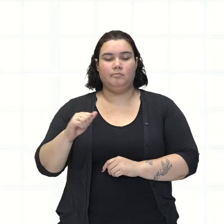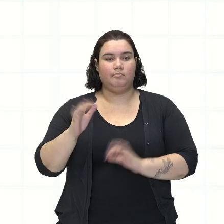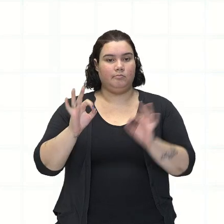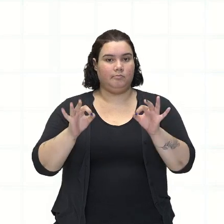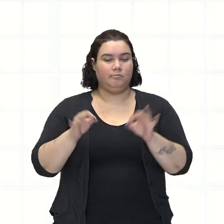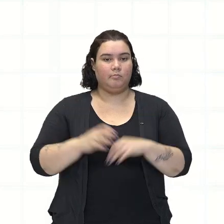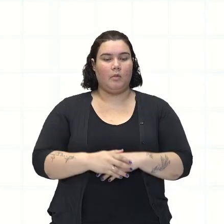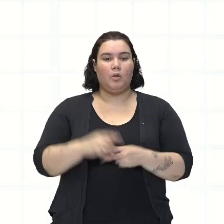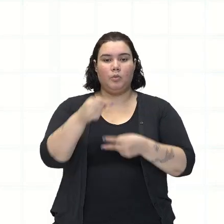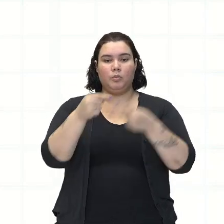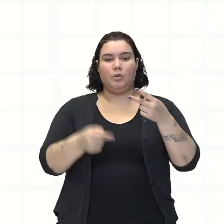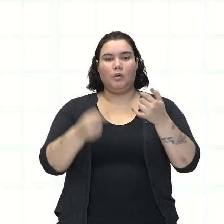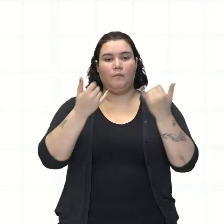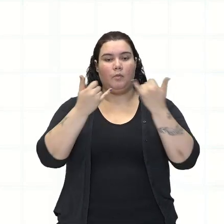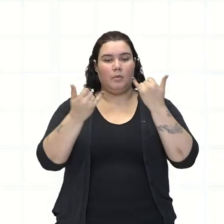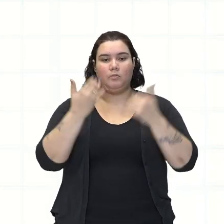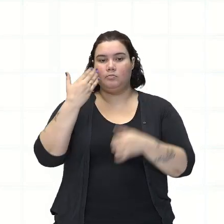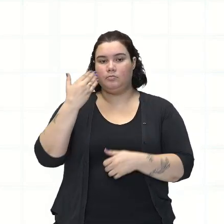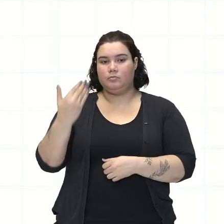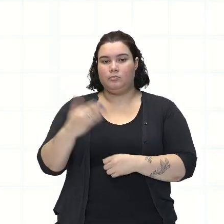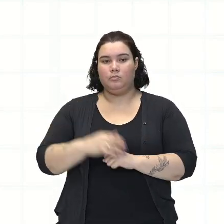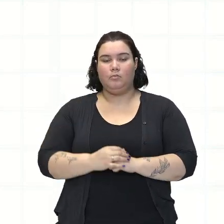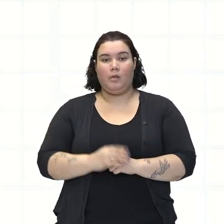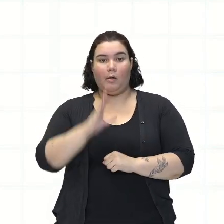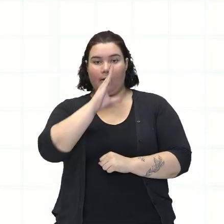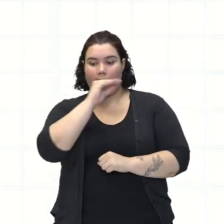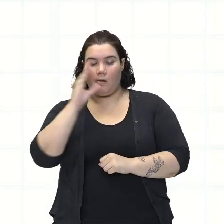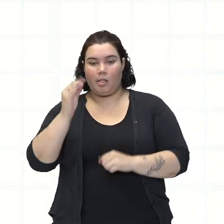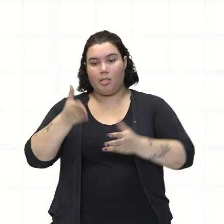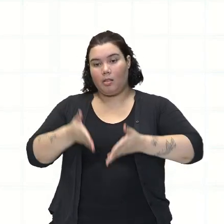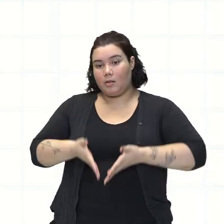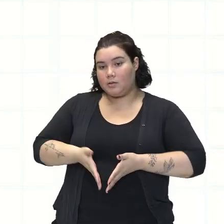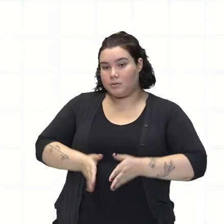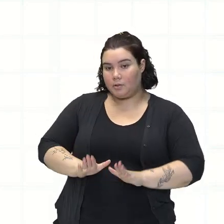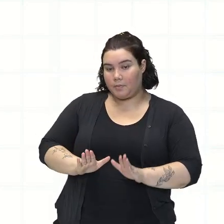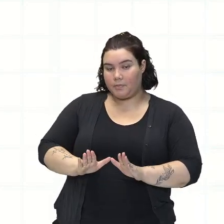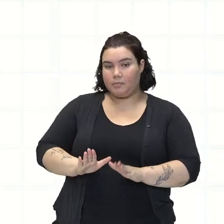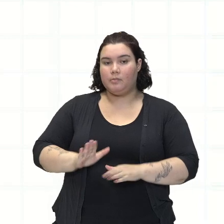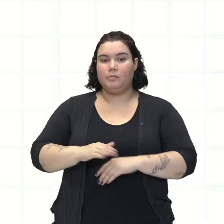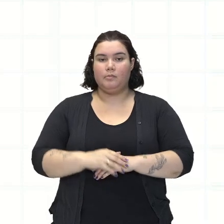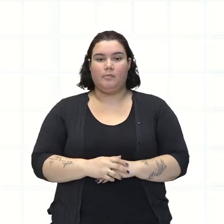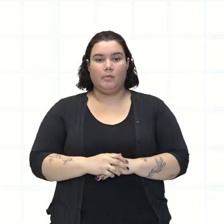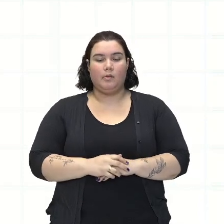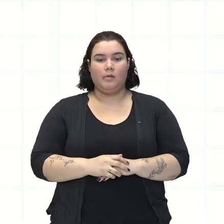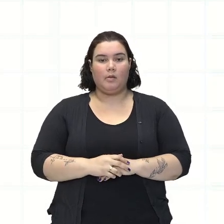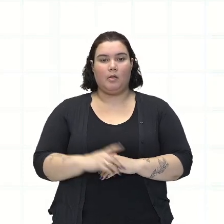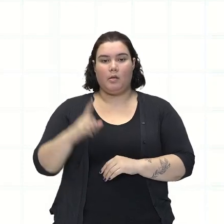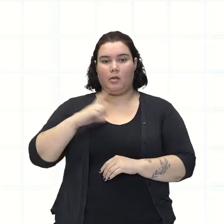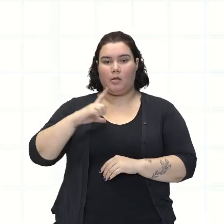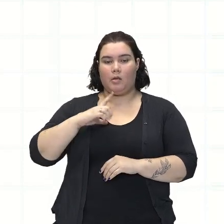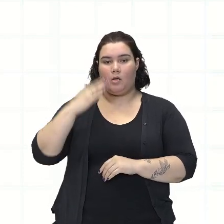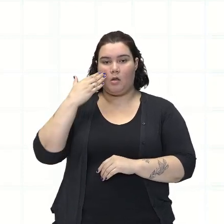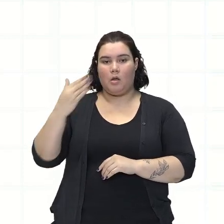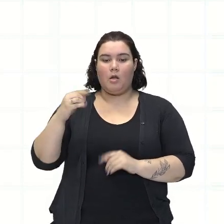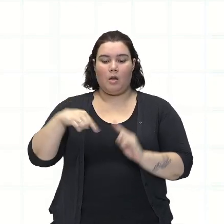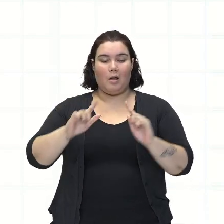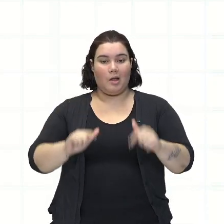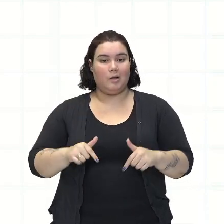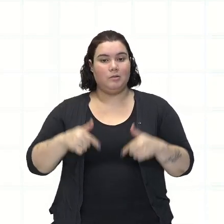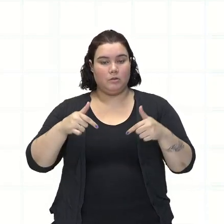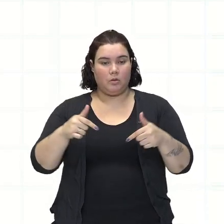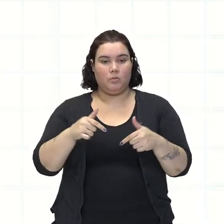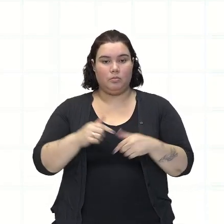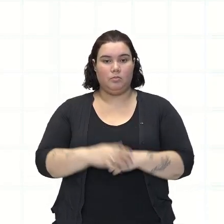Então essas duas informações ficam assim divididas. A criança nasceu, e aí nós temos uma ação,